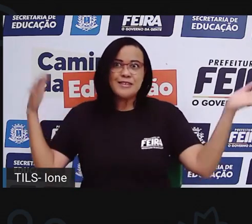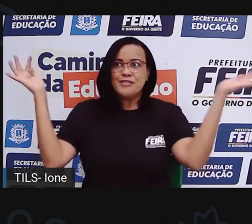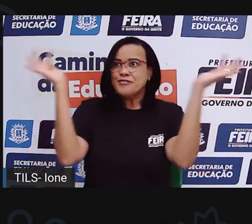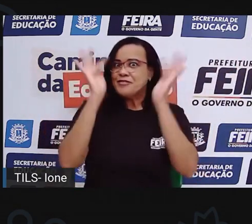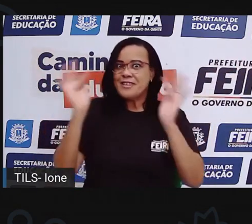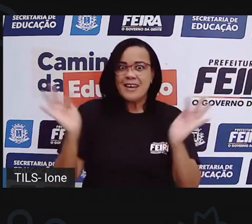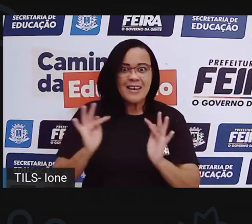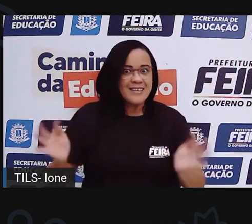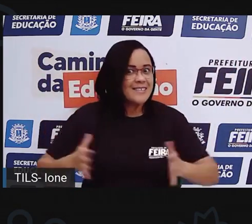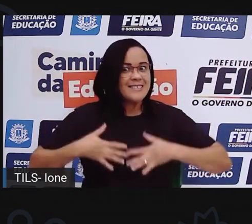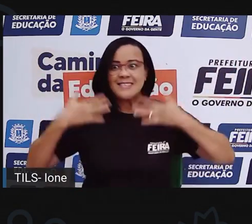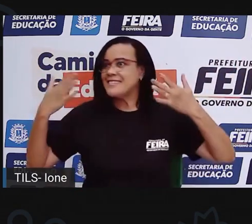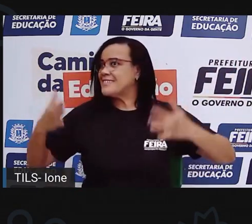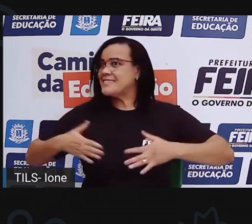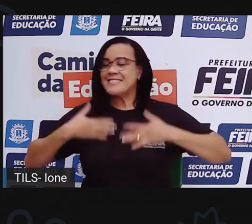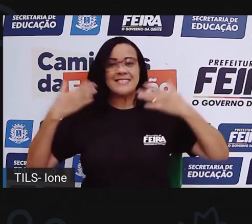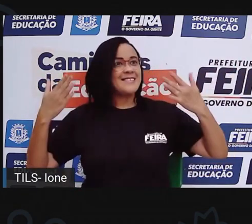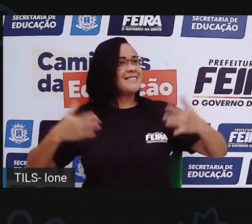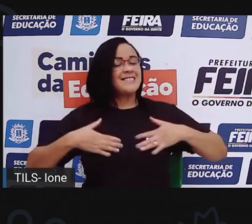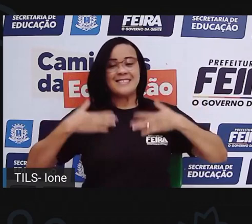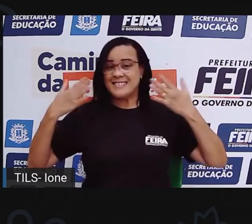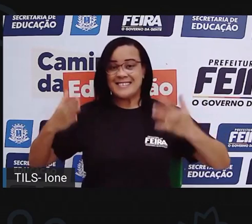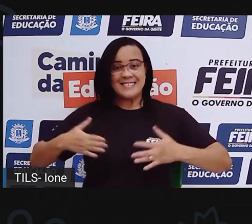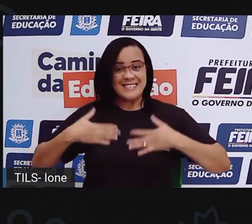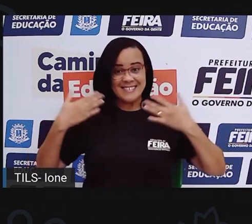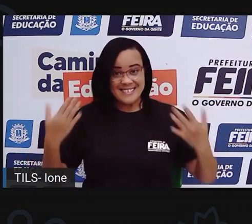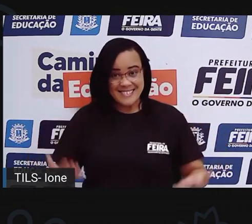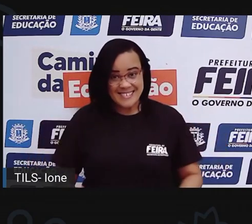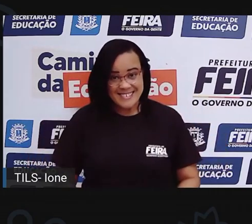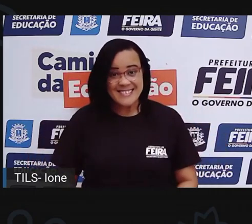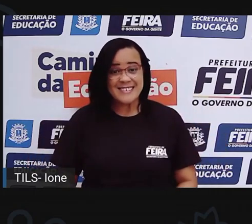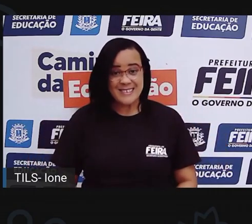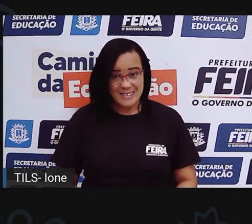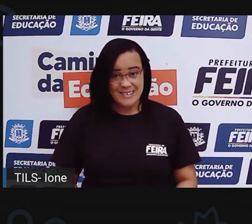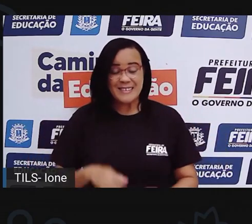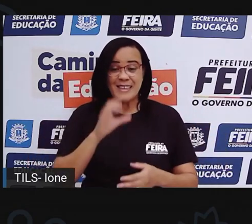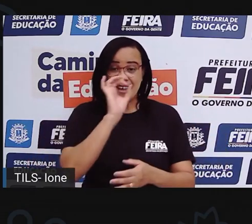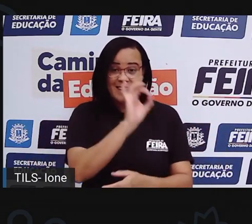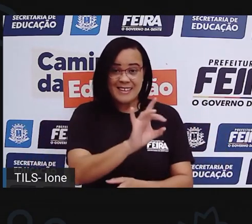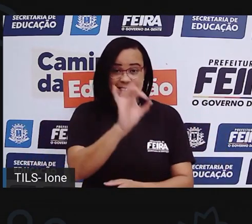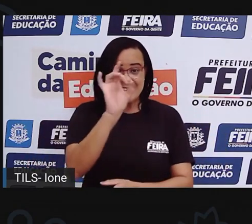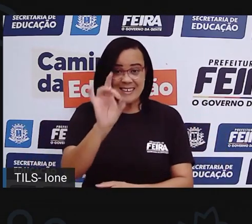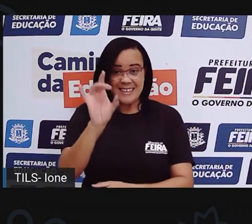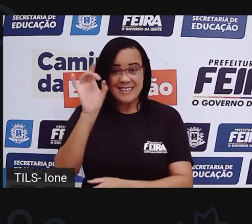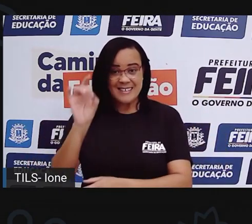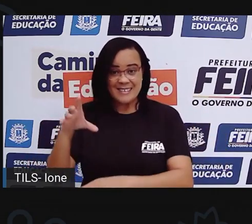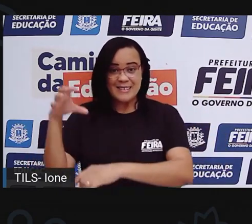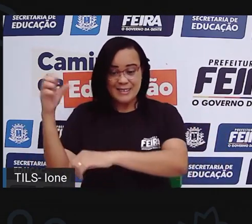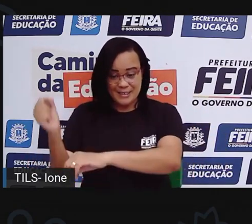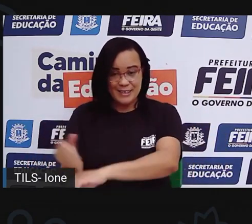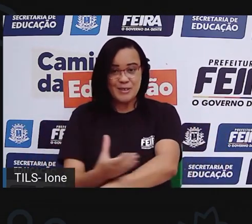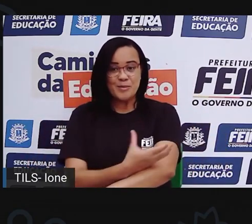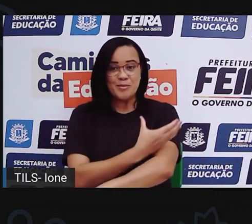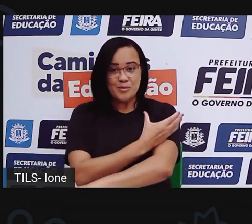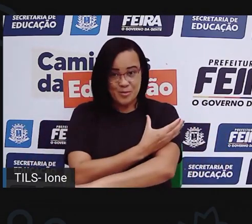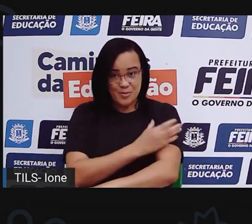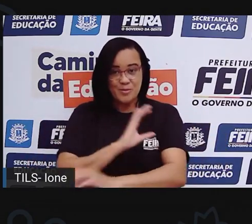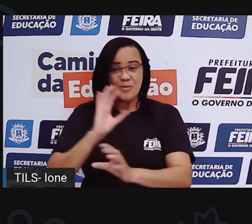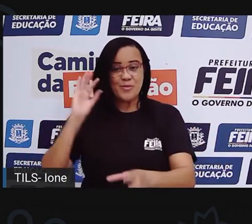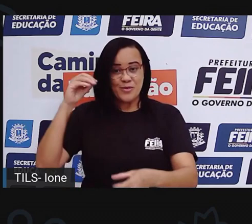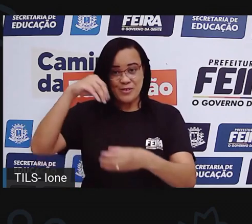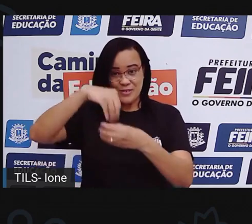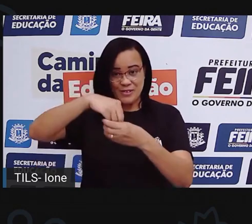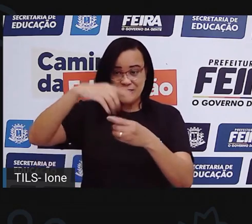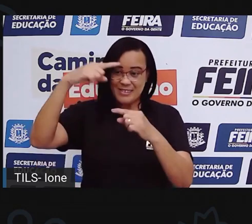porque você está alegre. E aí eles foram colocando cada emoção em seu devido lugar, né, em seus